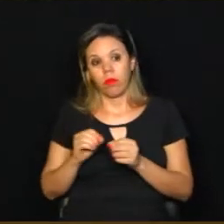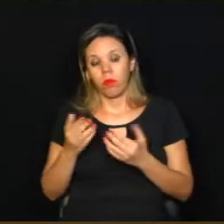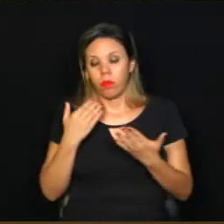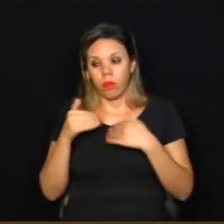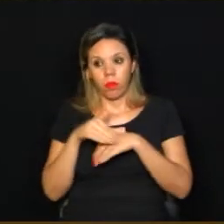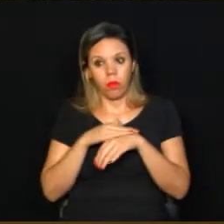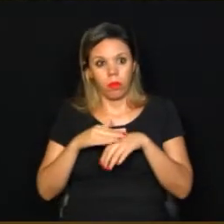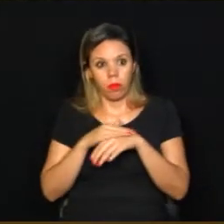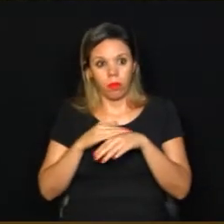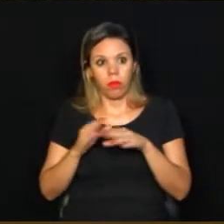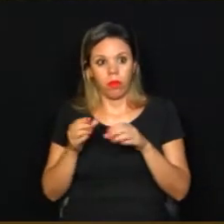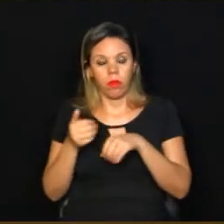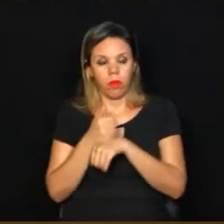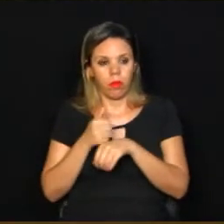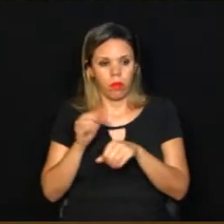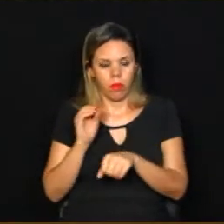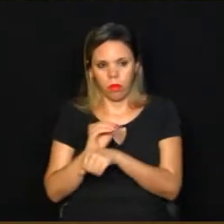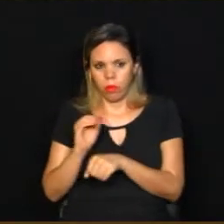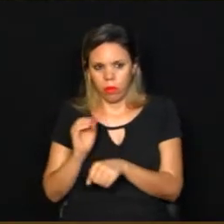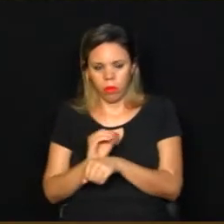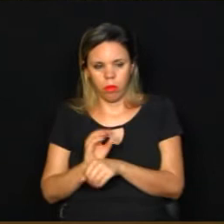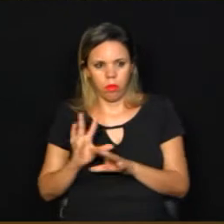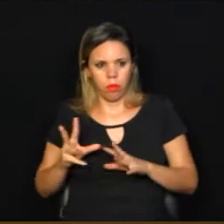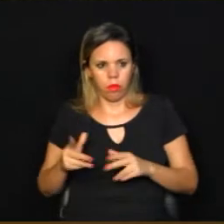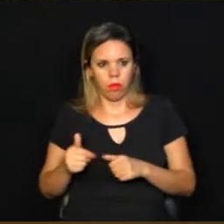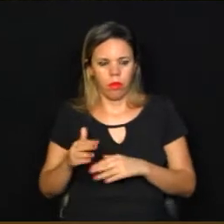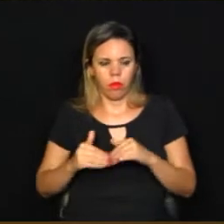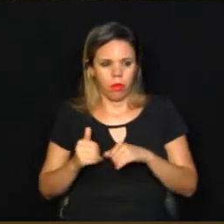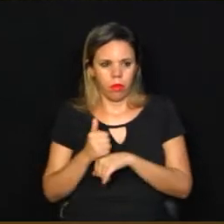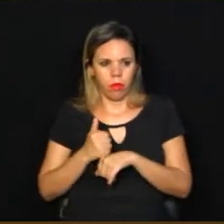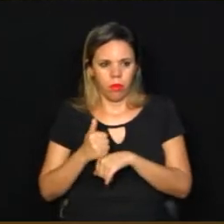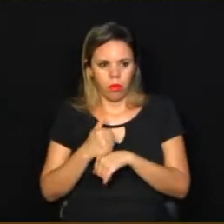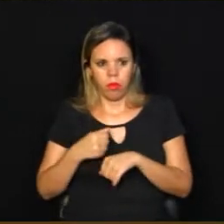conversa com a equipe de proteção, com a rede de proteção e